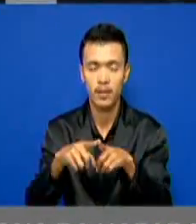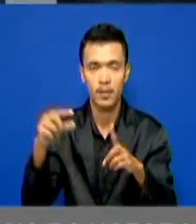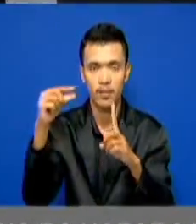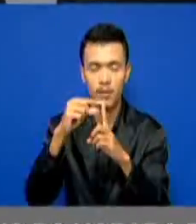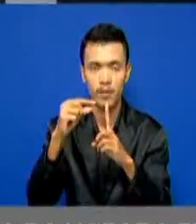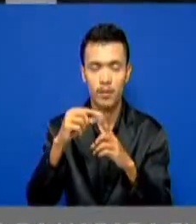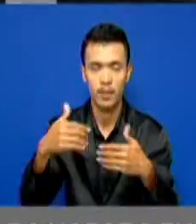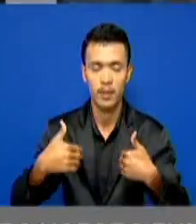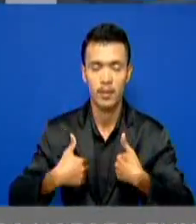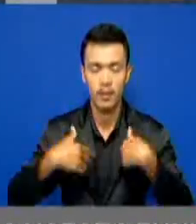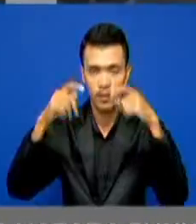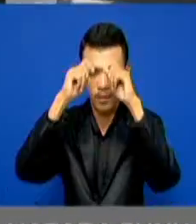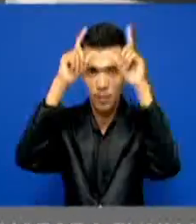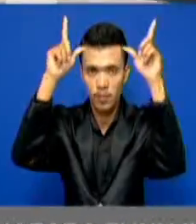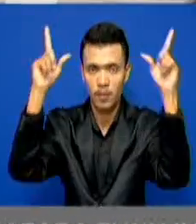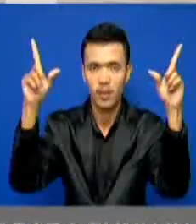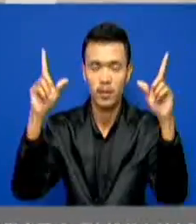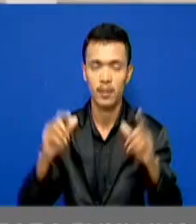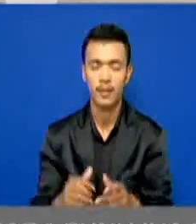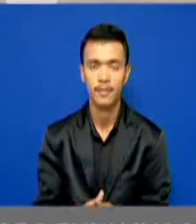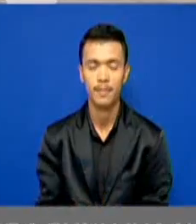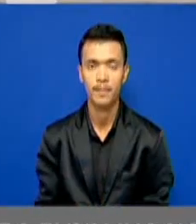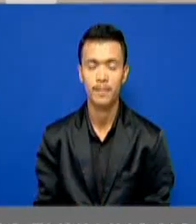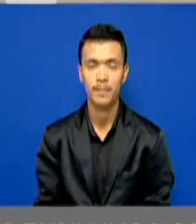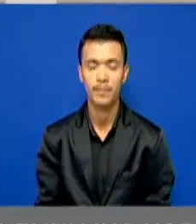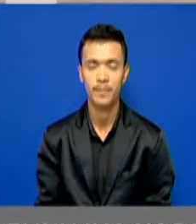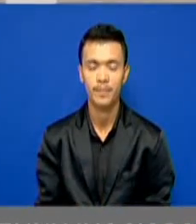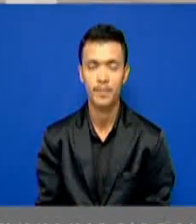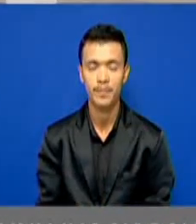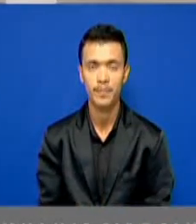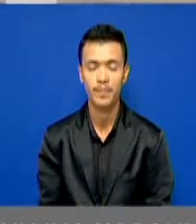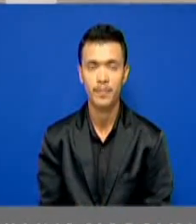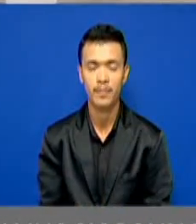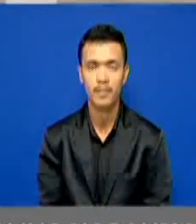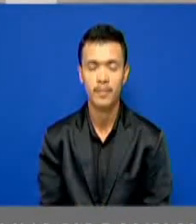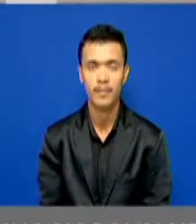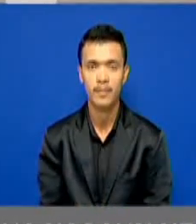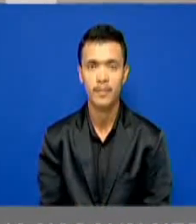e a Timor-Leste. Nuno Moraes, Agostinho Neno, ba RTL.